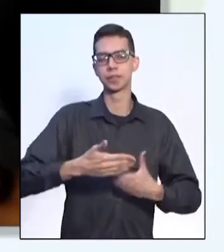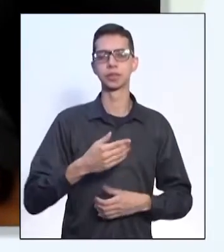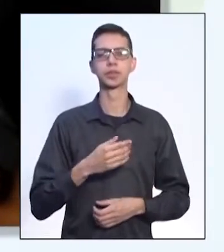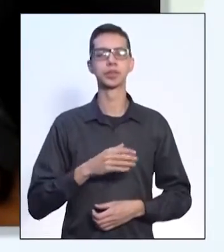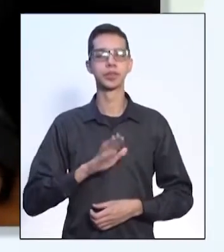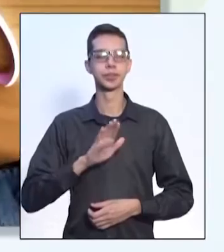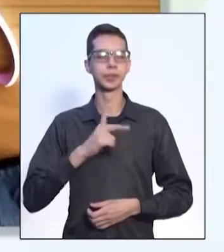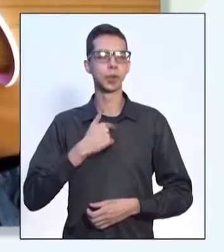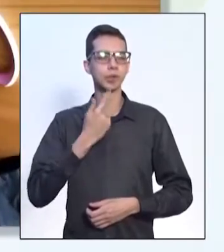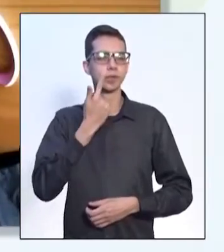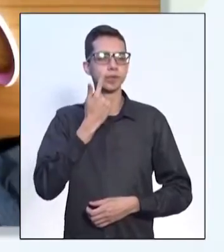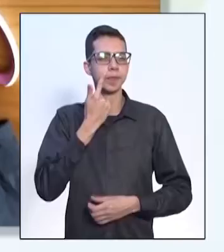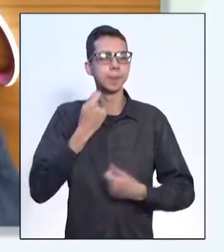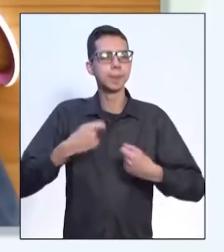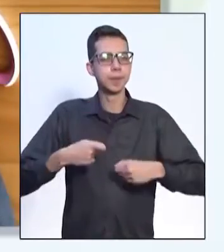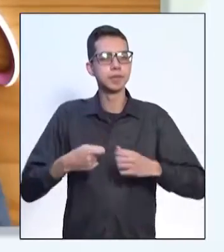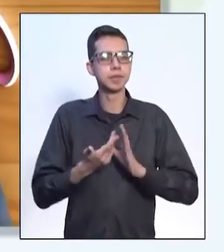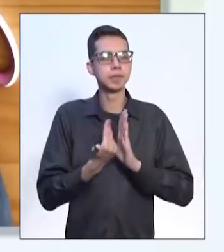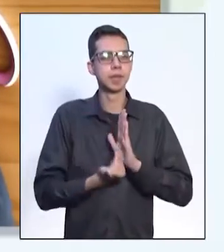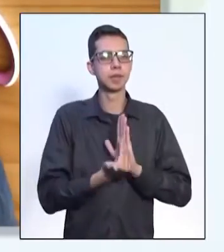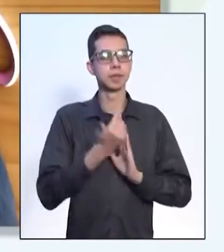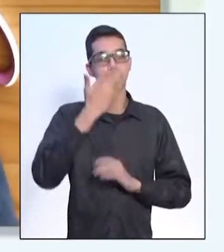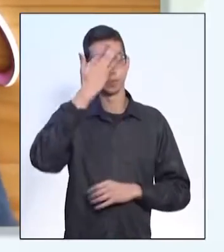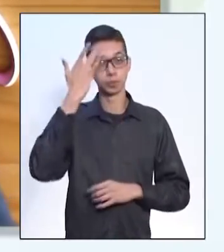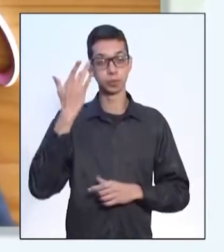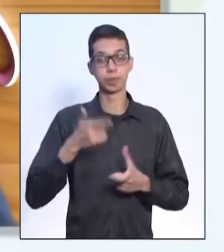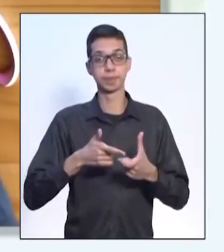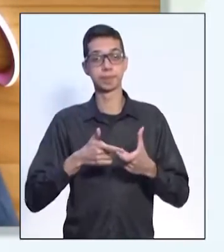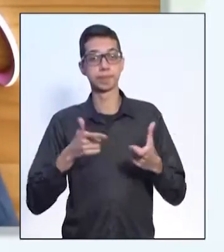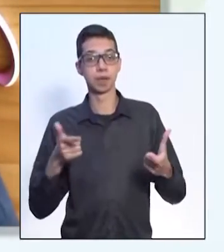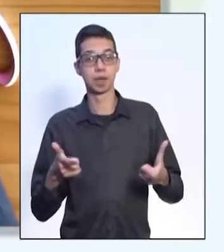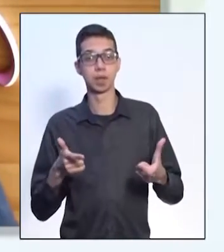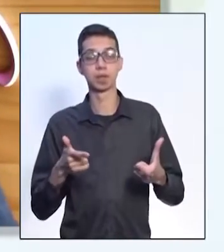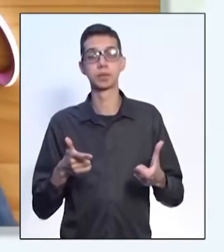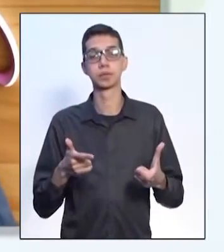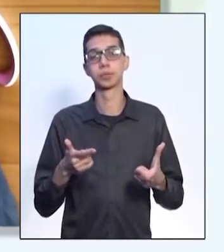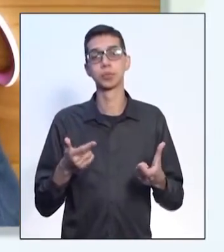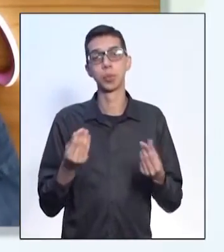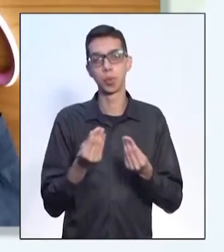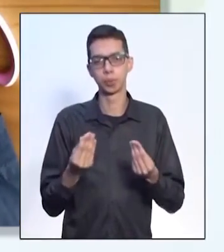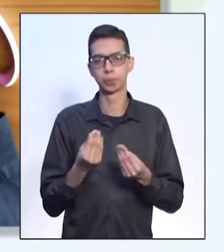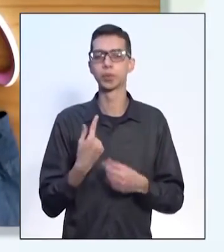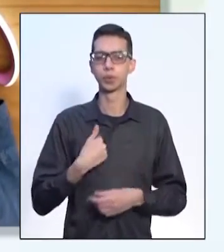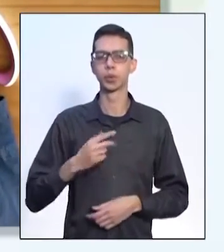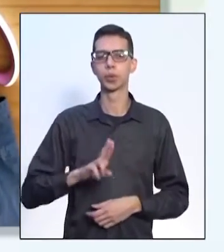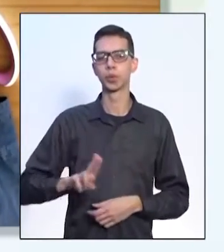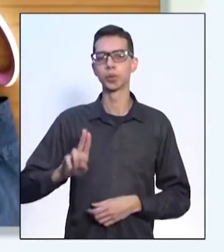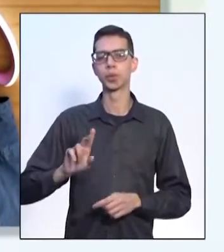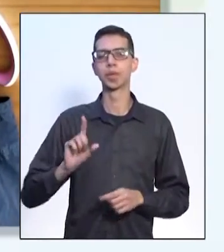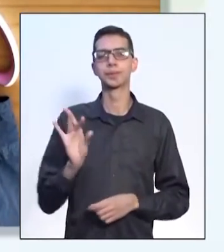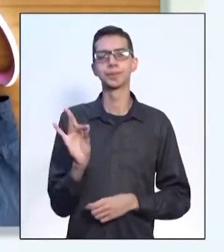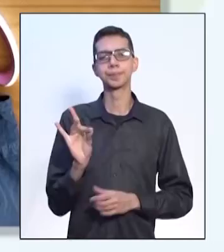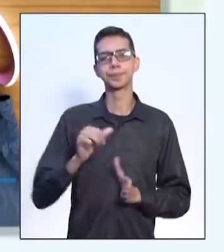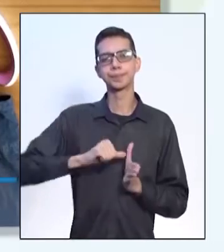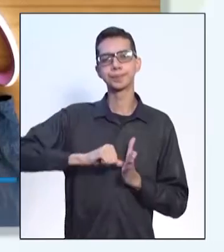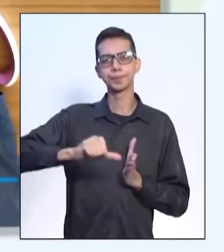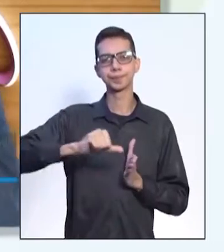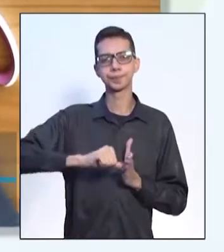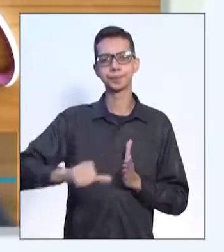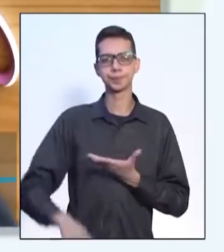mais pessoas. Então eu vou usar aqui a fita adesiva para grudar